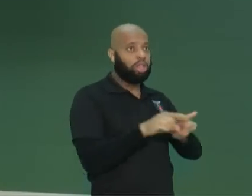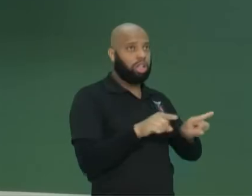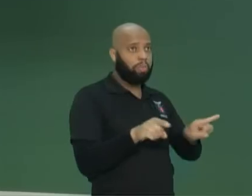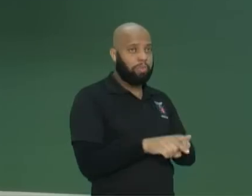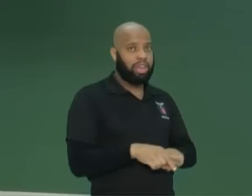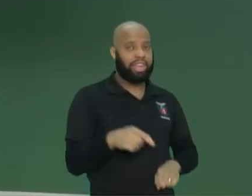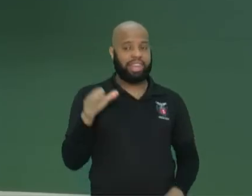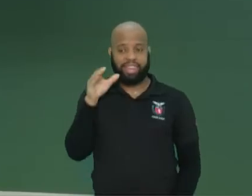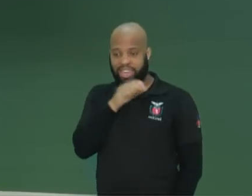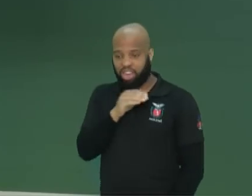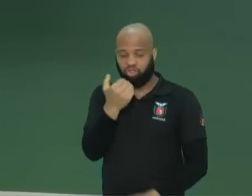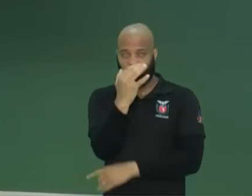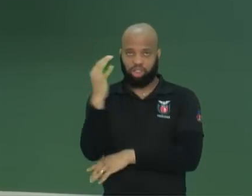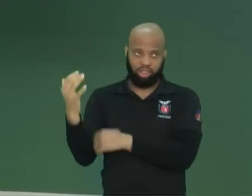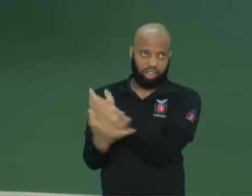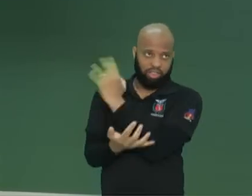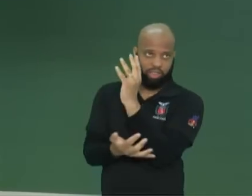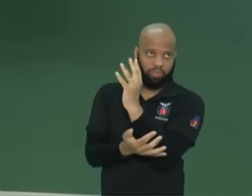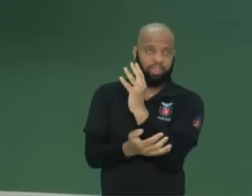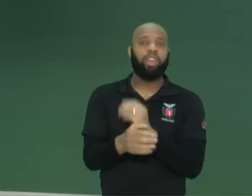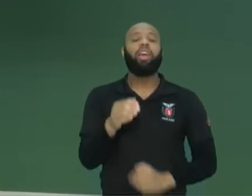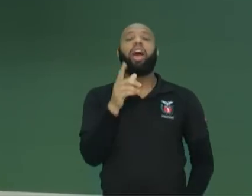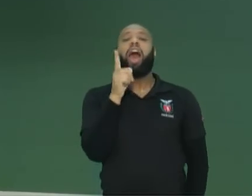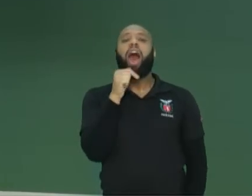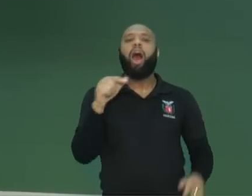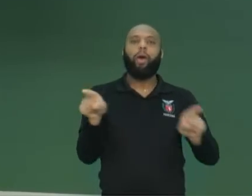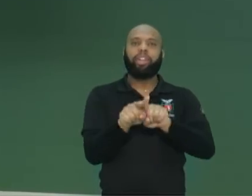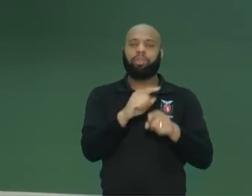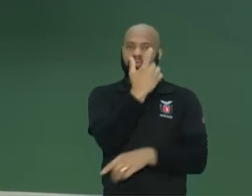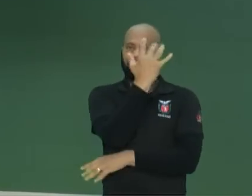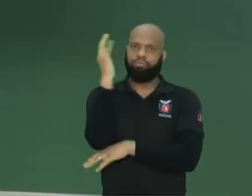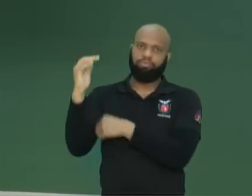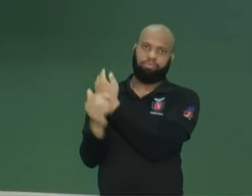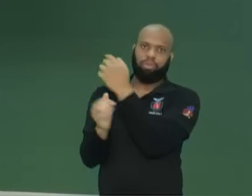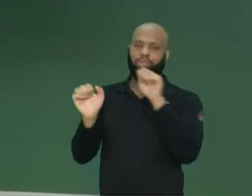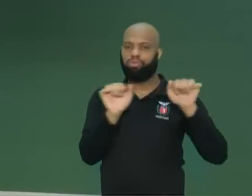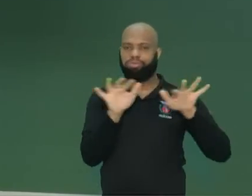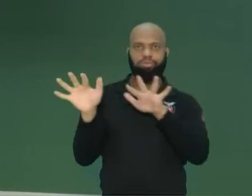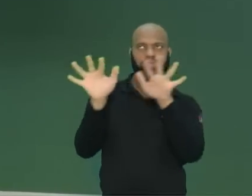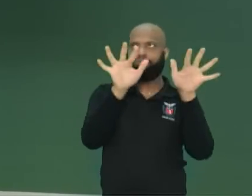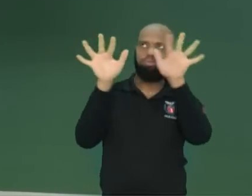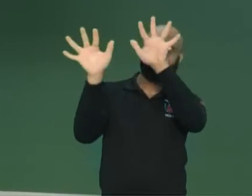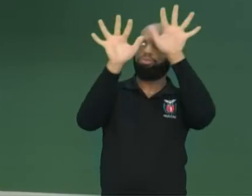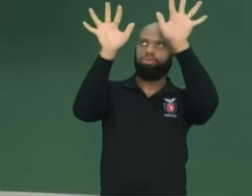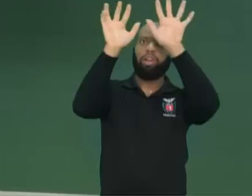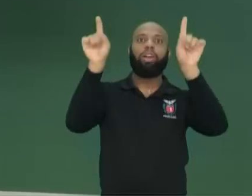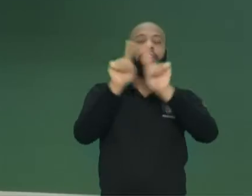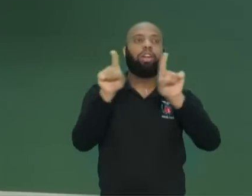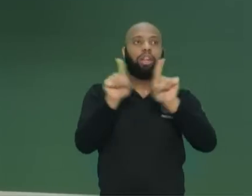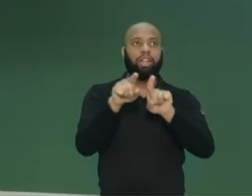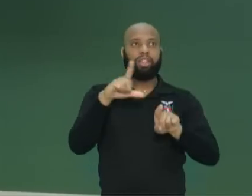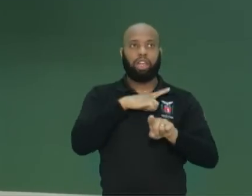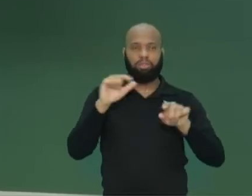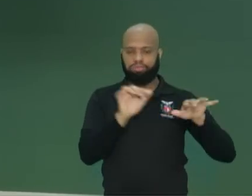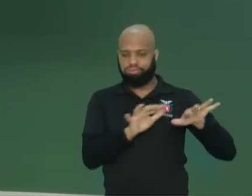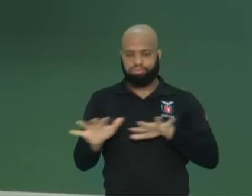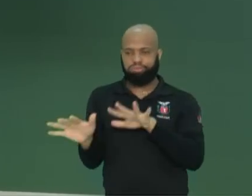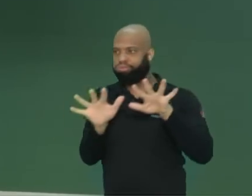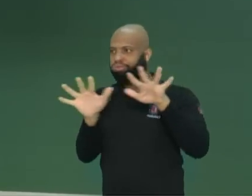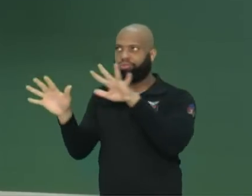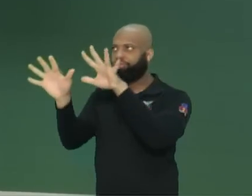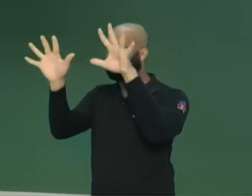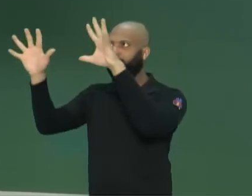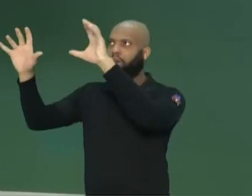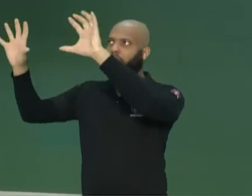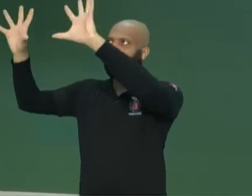vegetação é aquecida e a água que está nessa vegetação evapora, certo? E aí, tem essa evaporação, vai